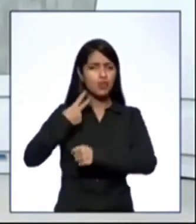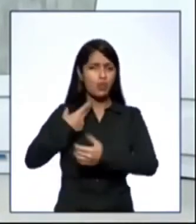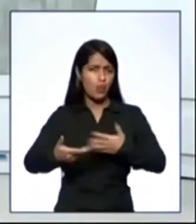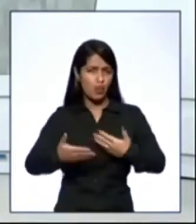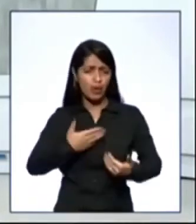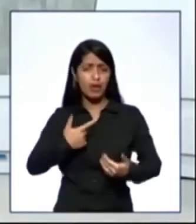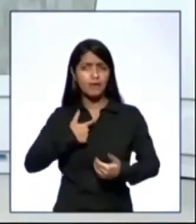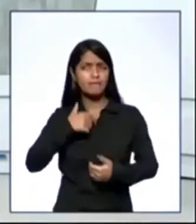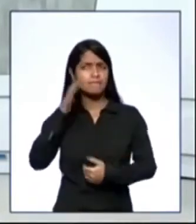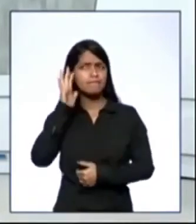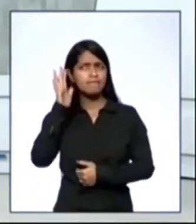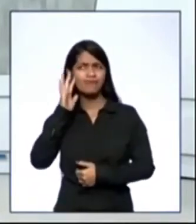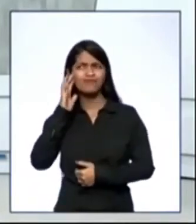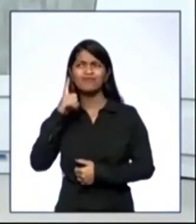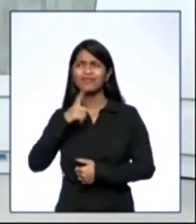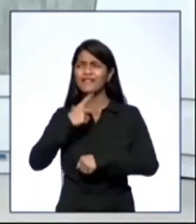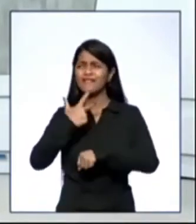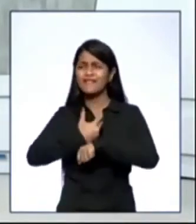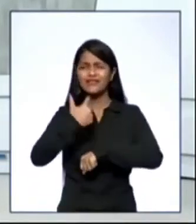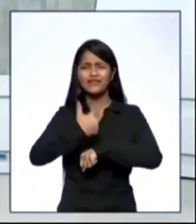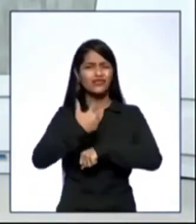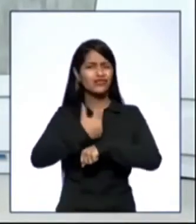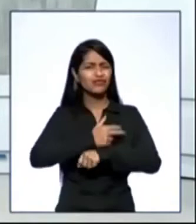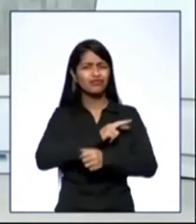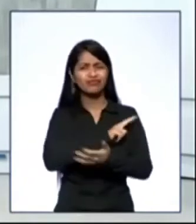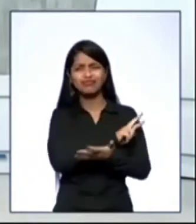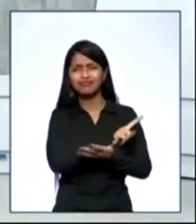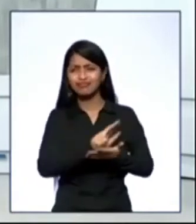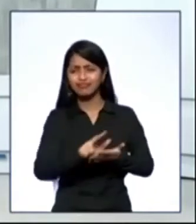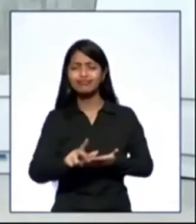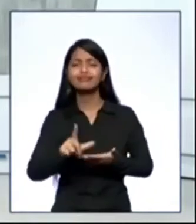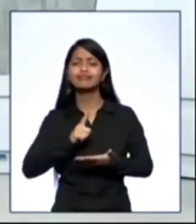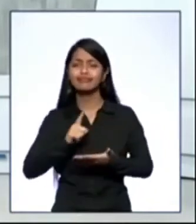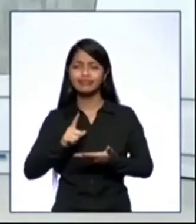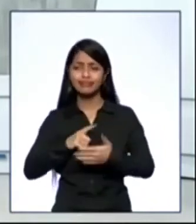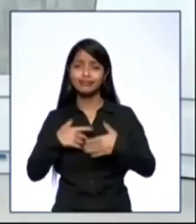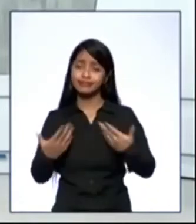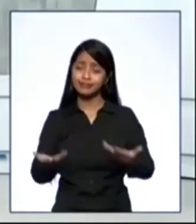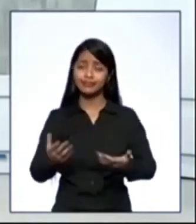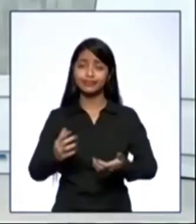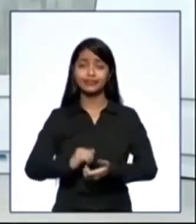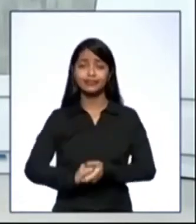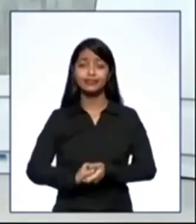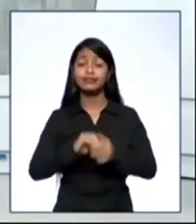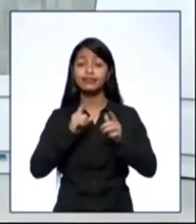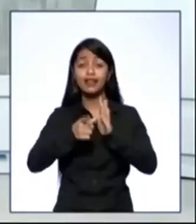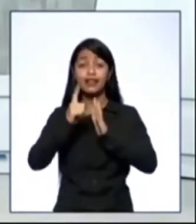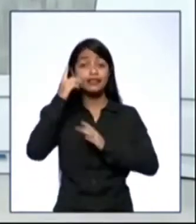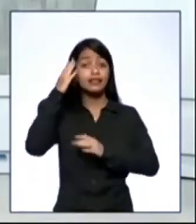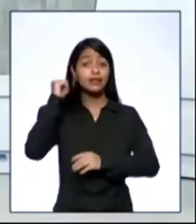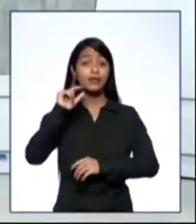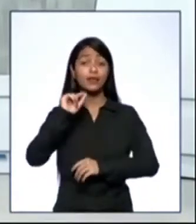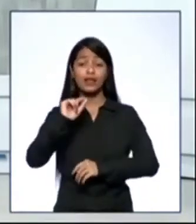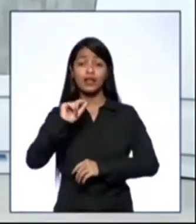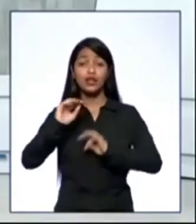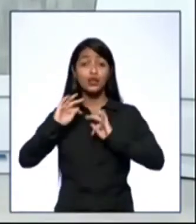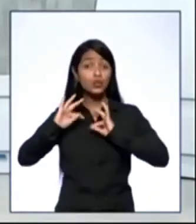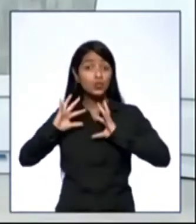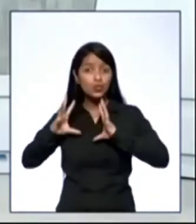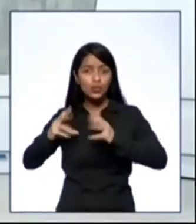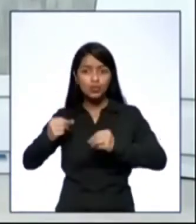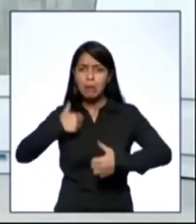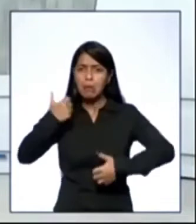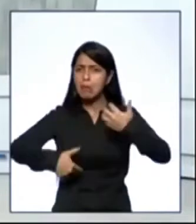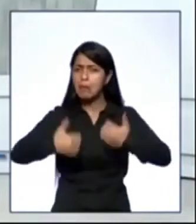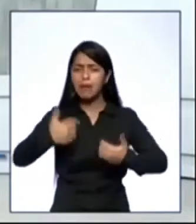em todos, são vários vídeos e vários vídeos. Então, assim, saiba que não vou te falar tudo que existe de